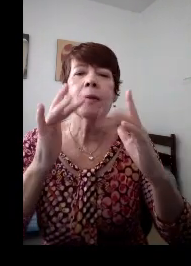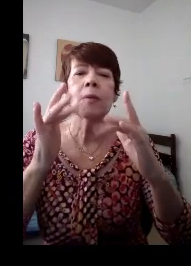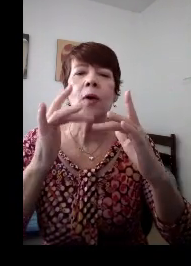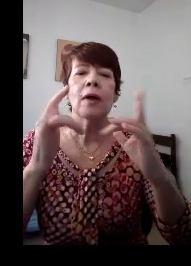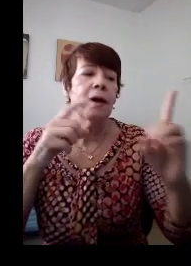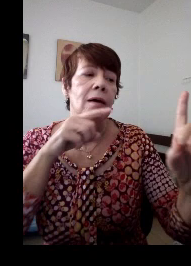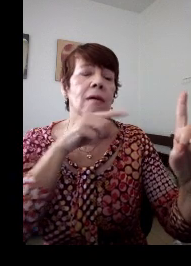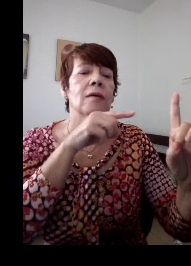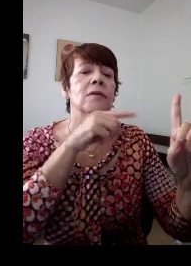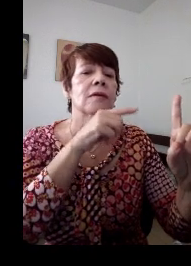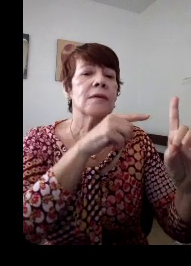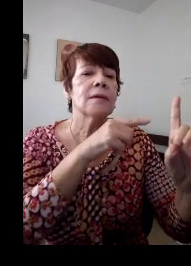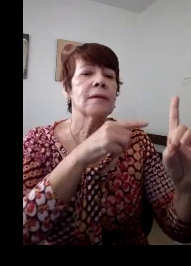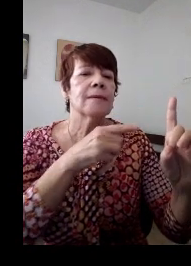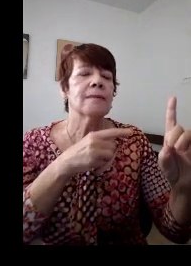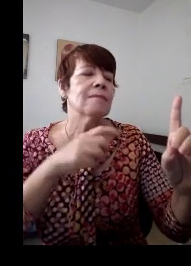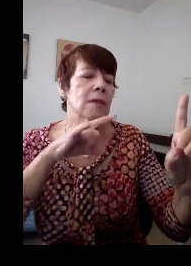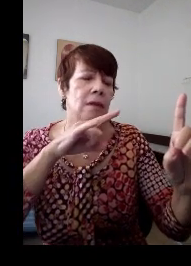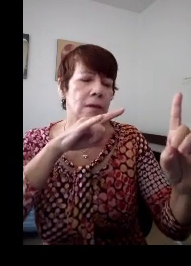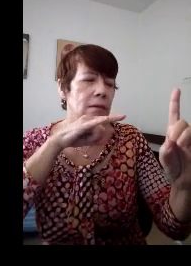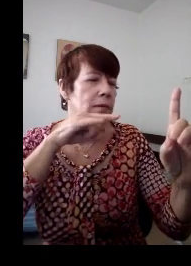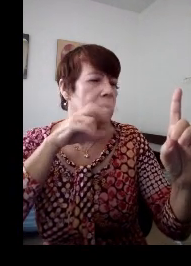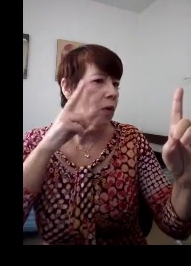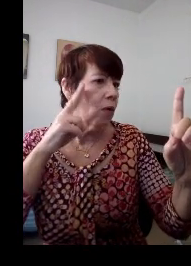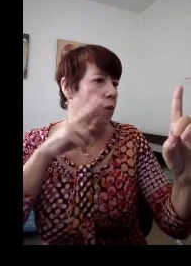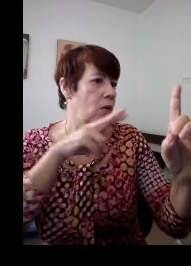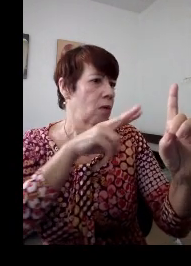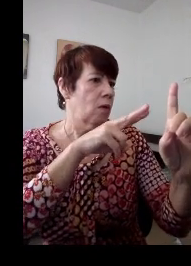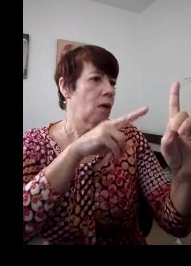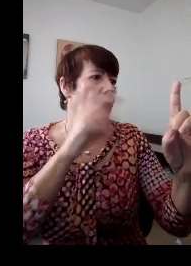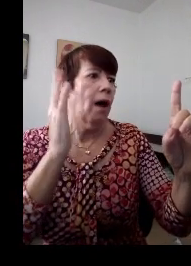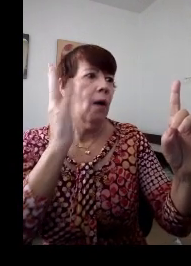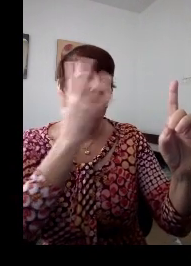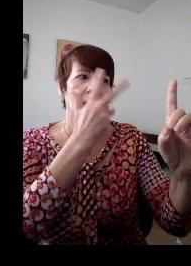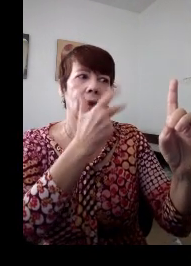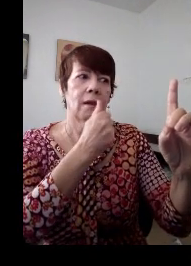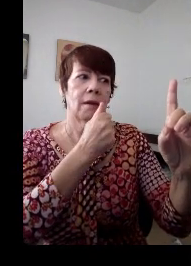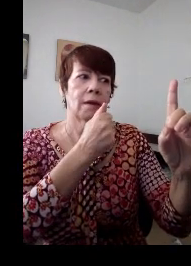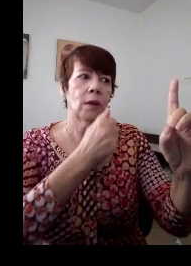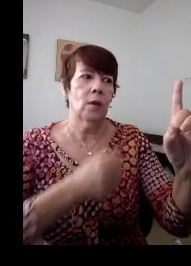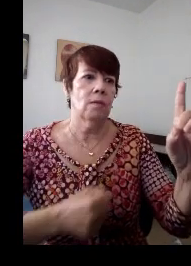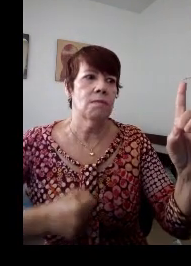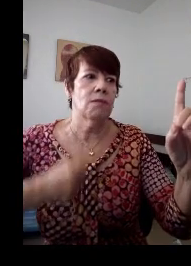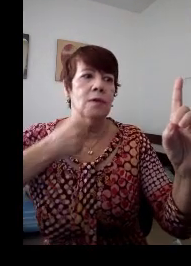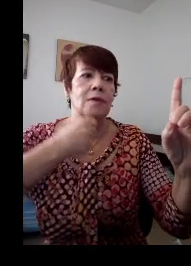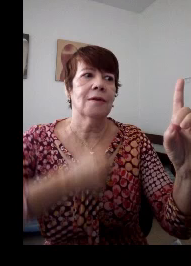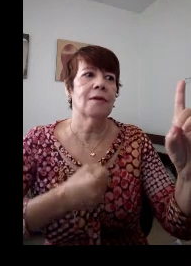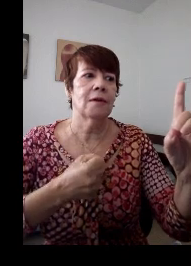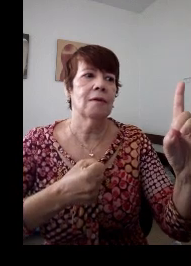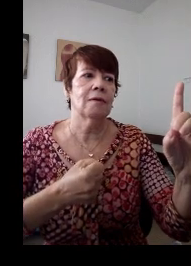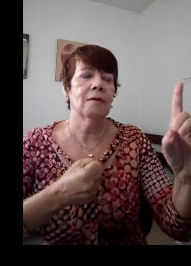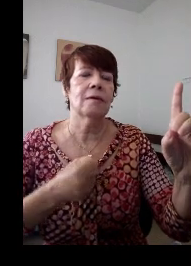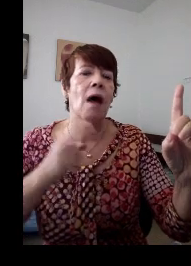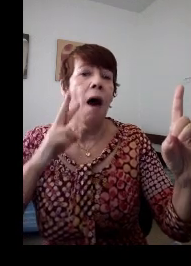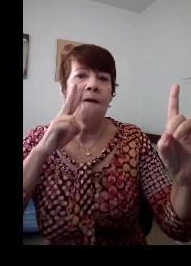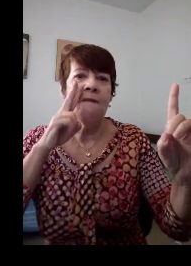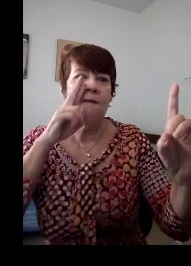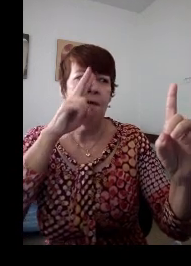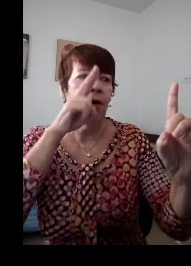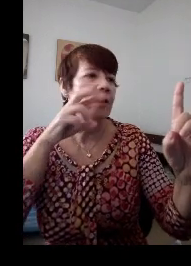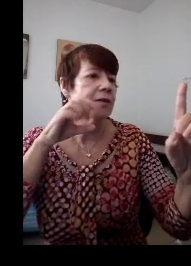Então ela ficava o quê? Tentando José. É uma tentação,